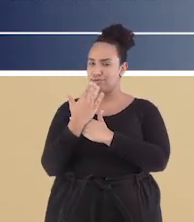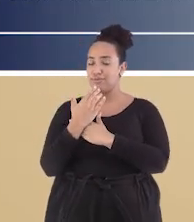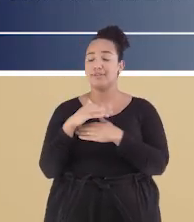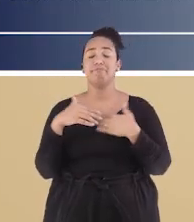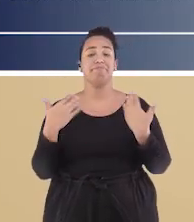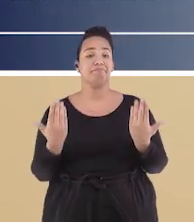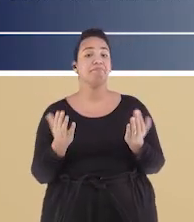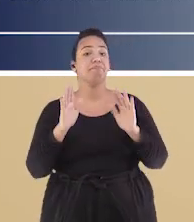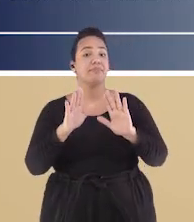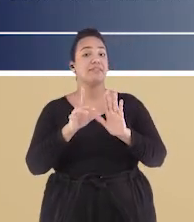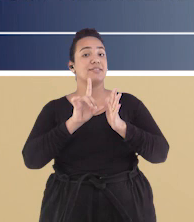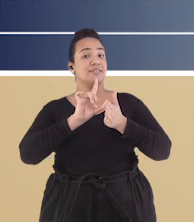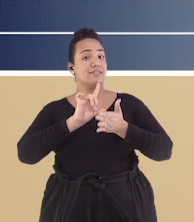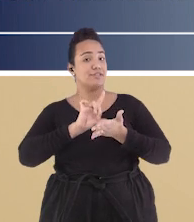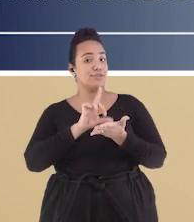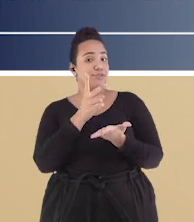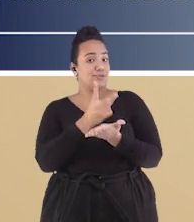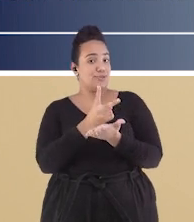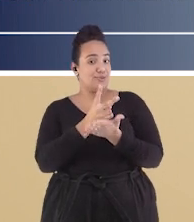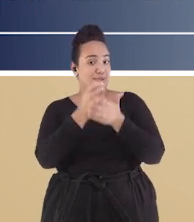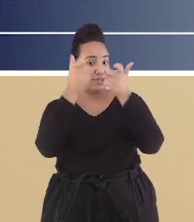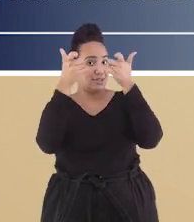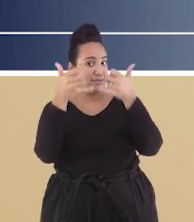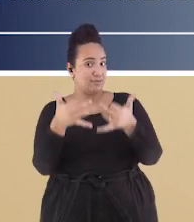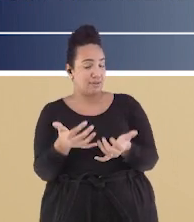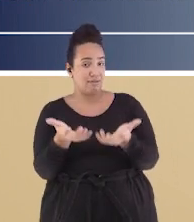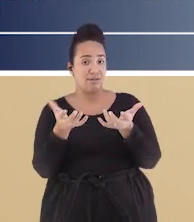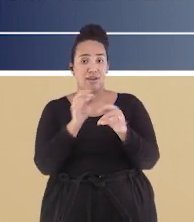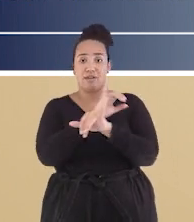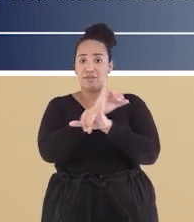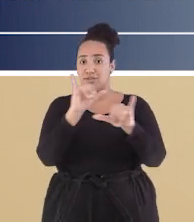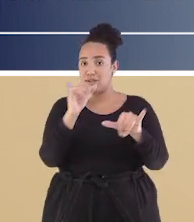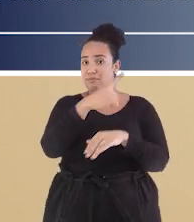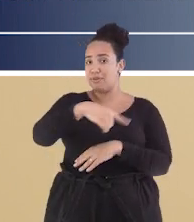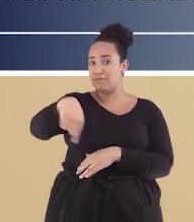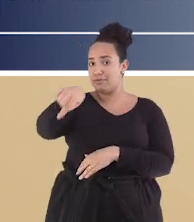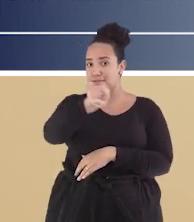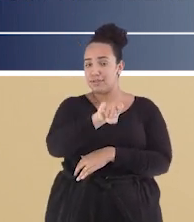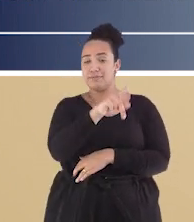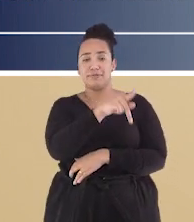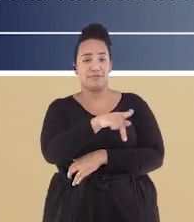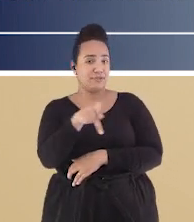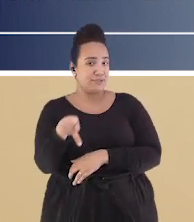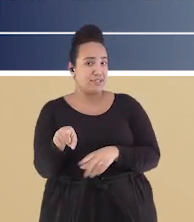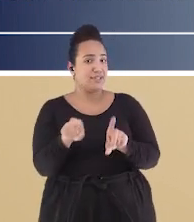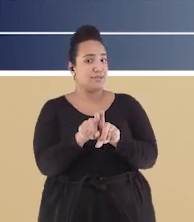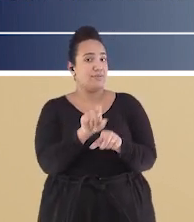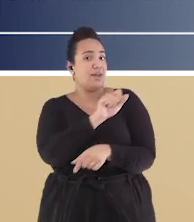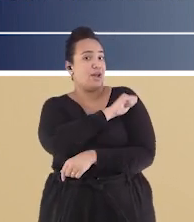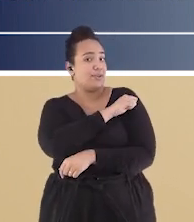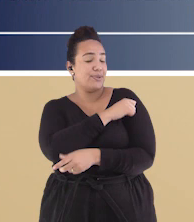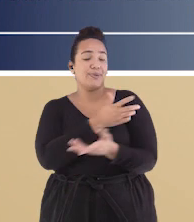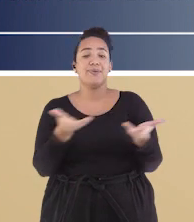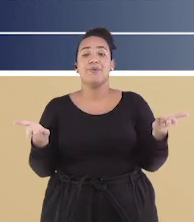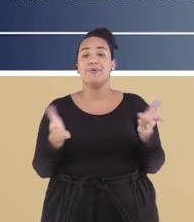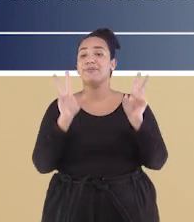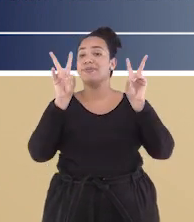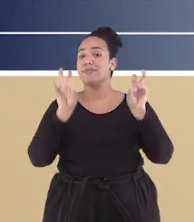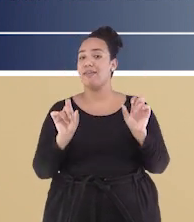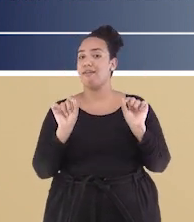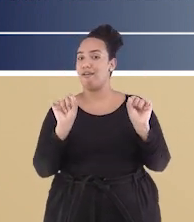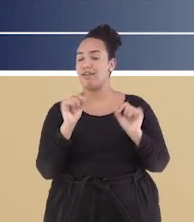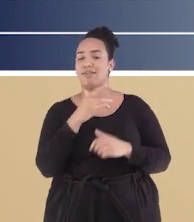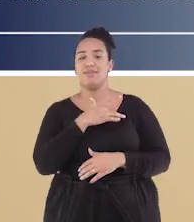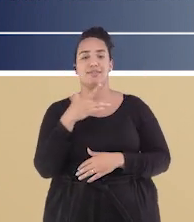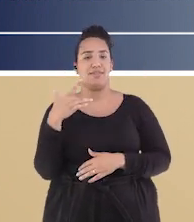assunto, gostaria de falar para vocês, estudantes, professores e telespectadores, que o nosso eixo temático é saúde e